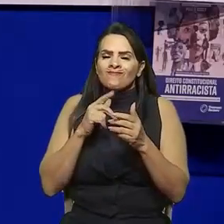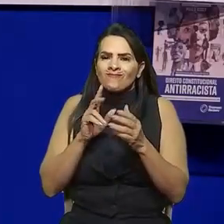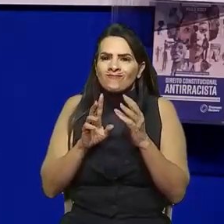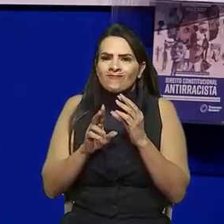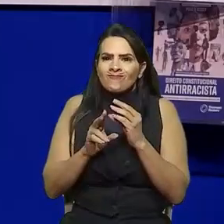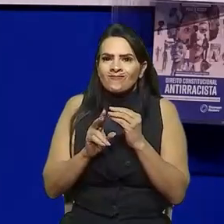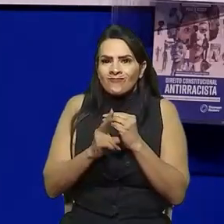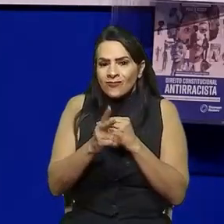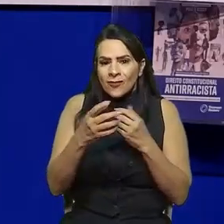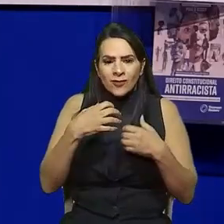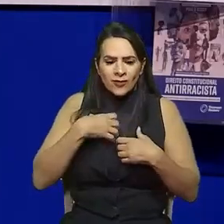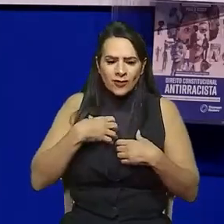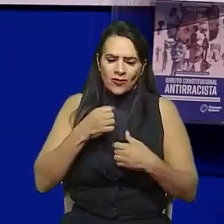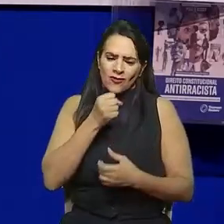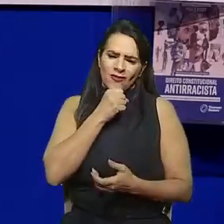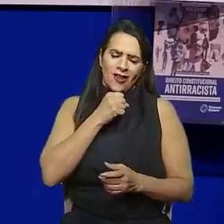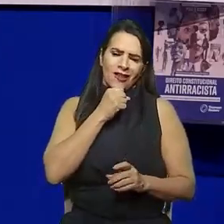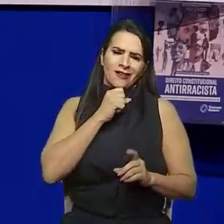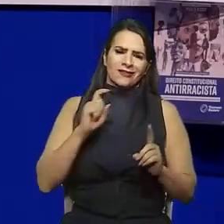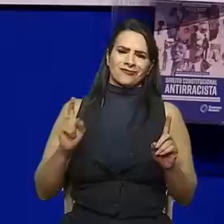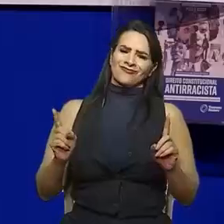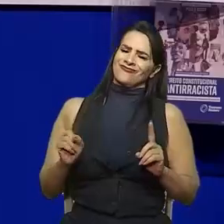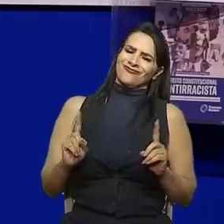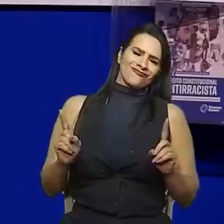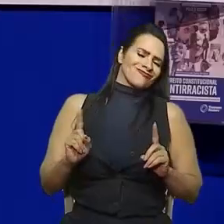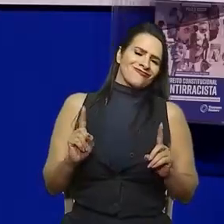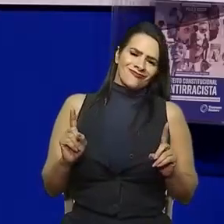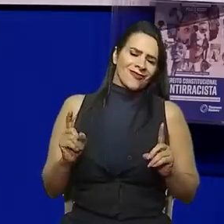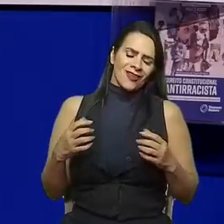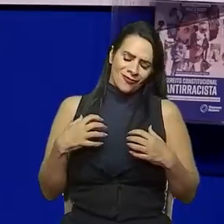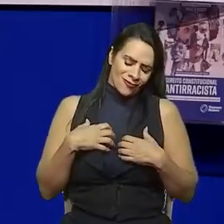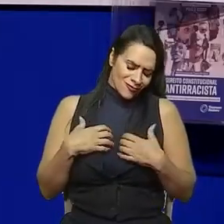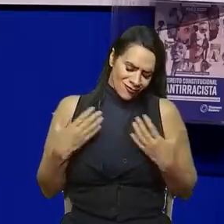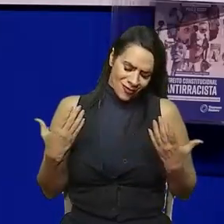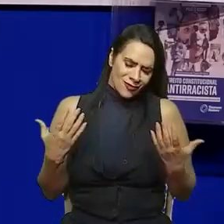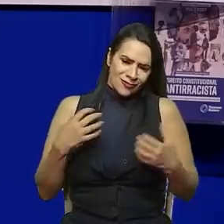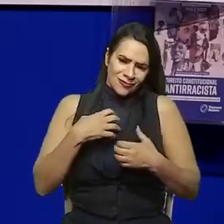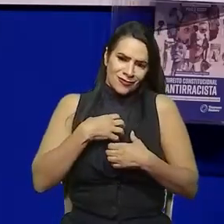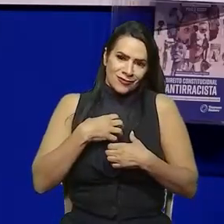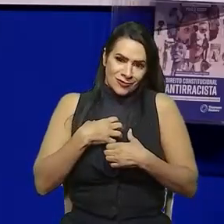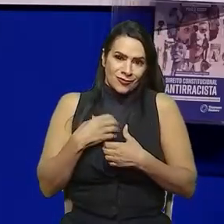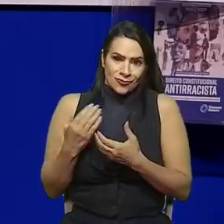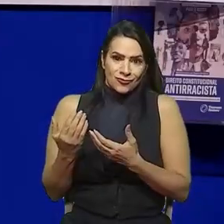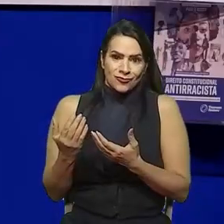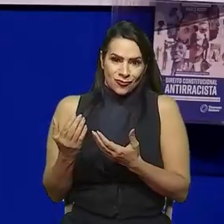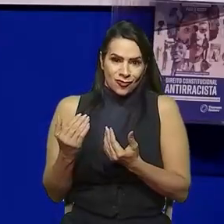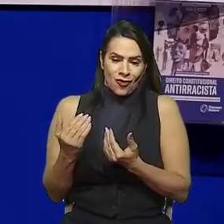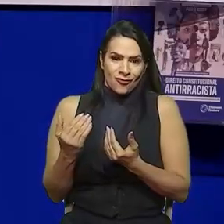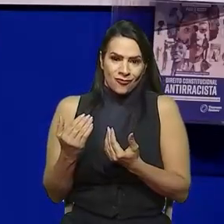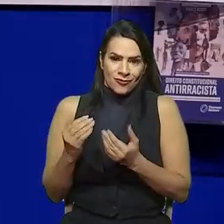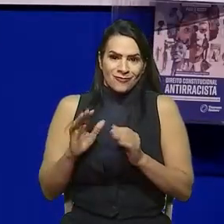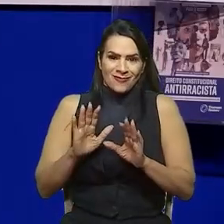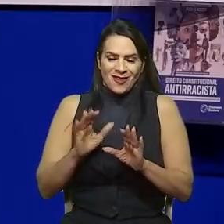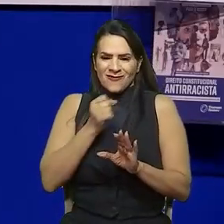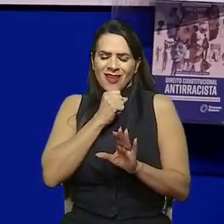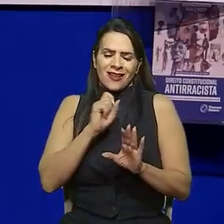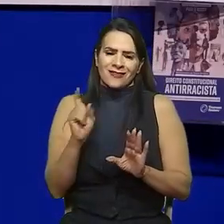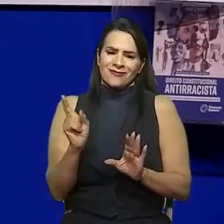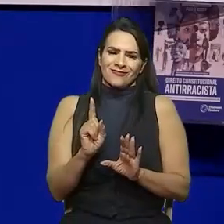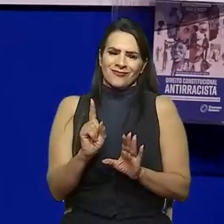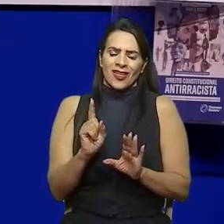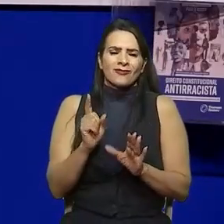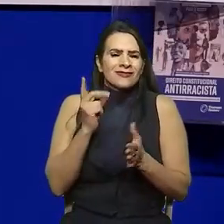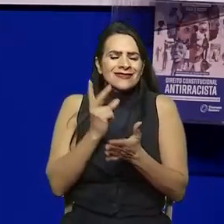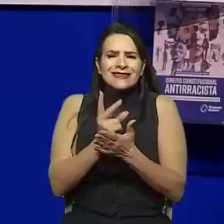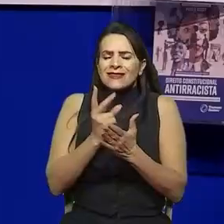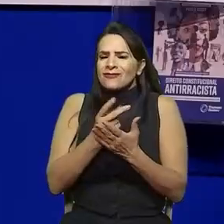sinto tão velha assim para fazer isso. E fiz muita coisa, eu escrevi sempre muitos